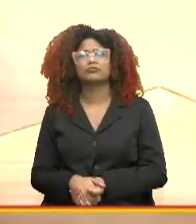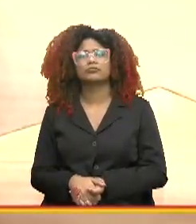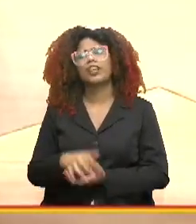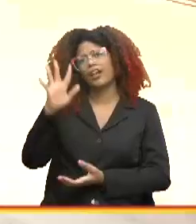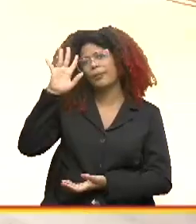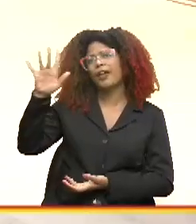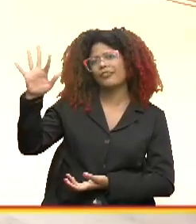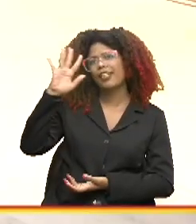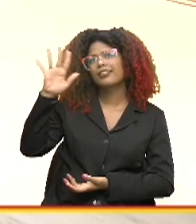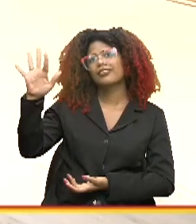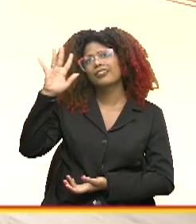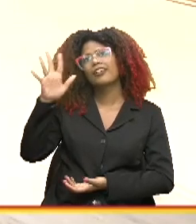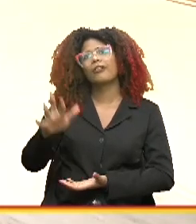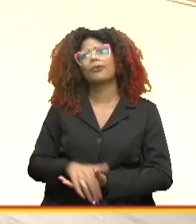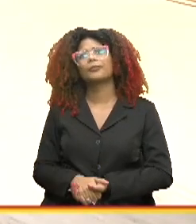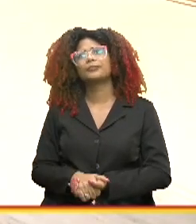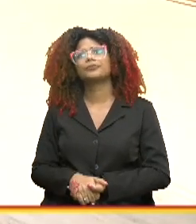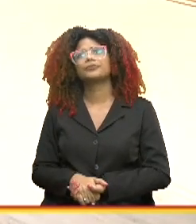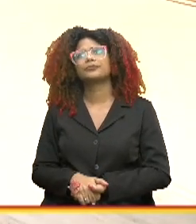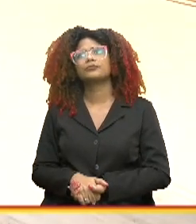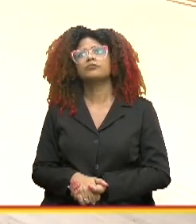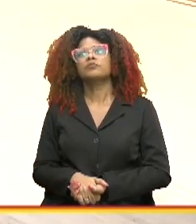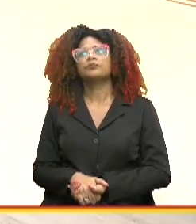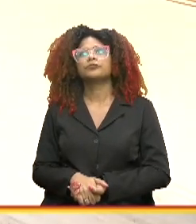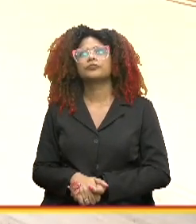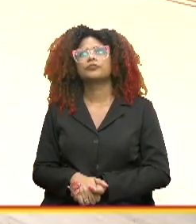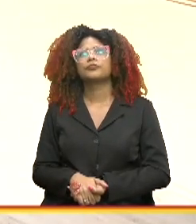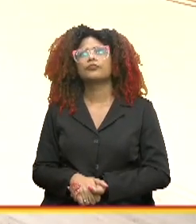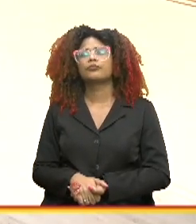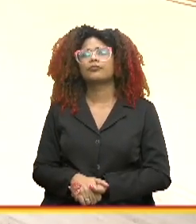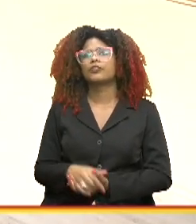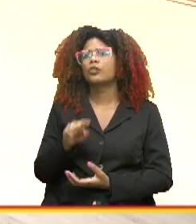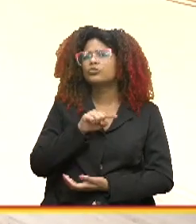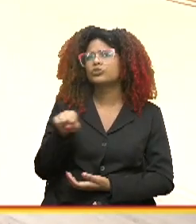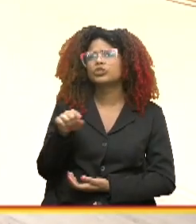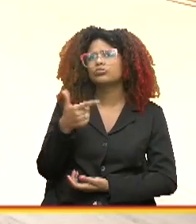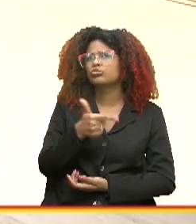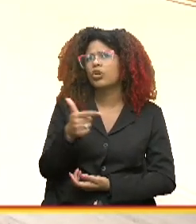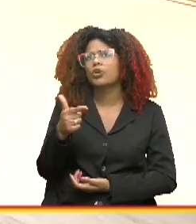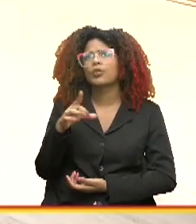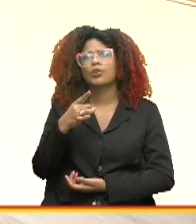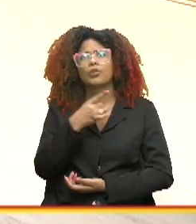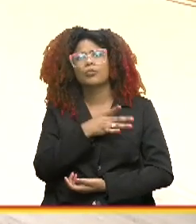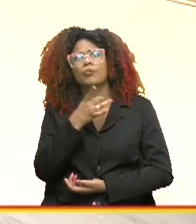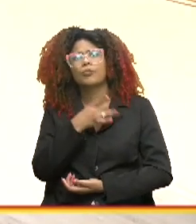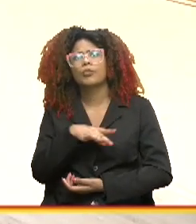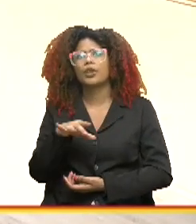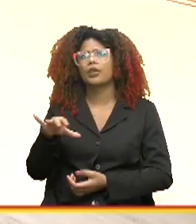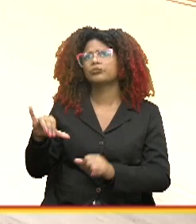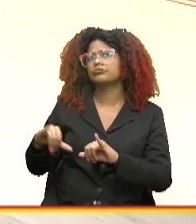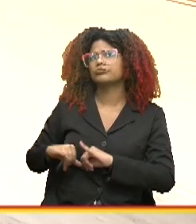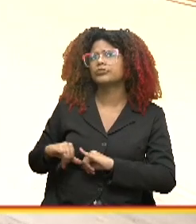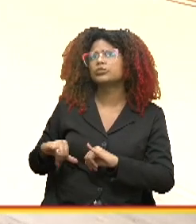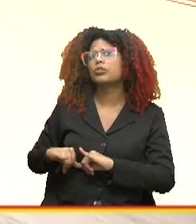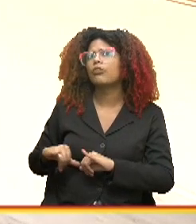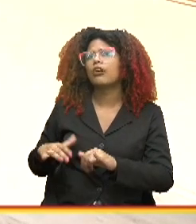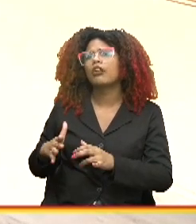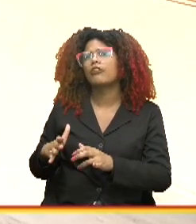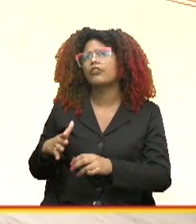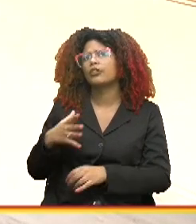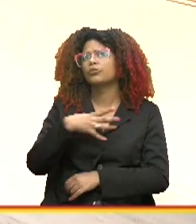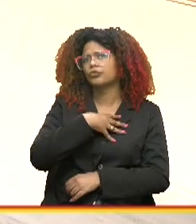como vale essa reflexão vocês não tiveram medo que os filhos de vocês fossem vítimas de preconceito